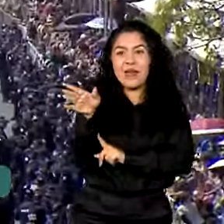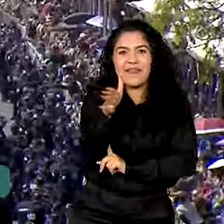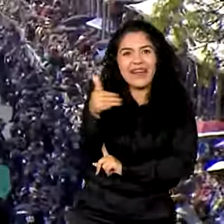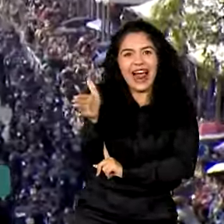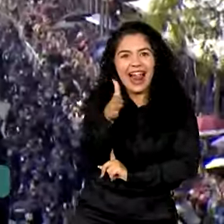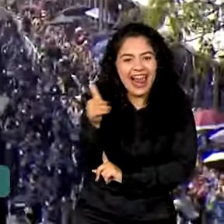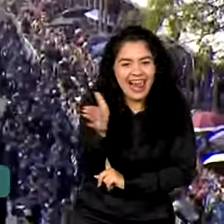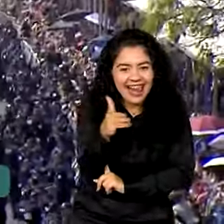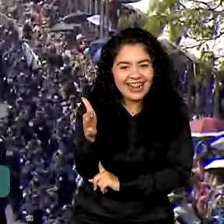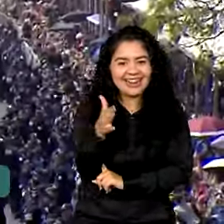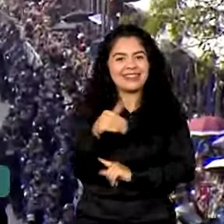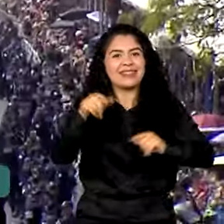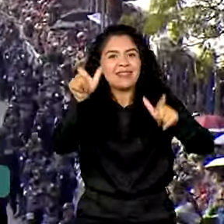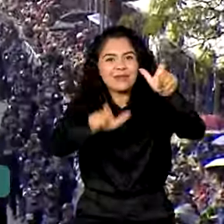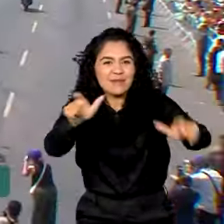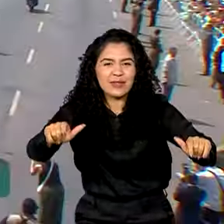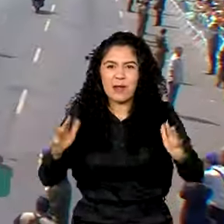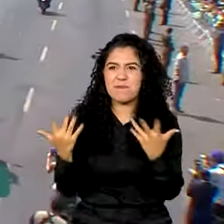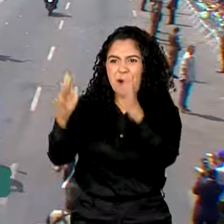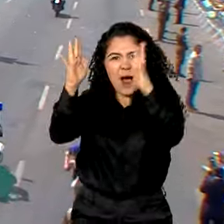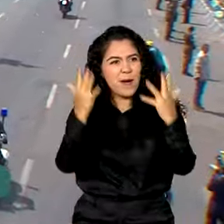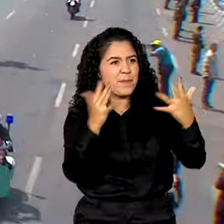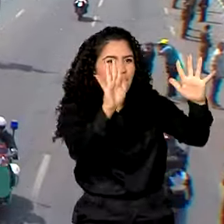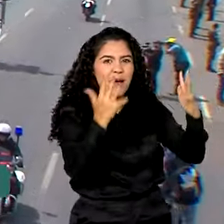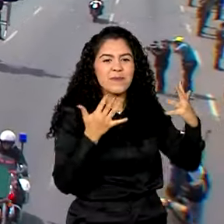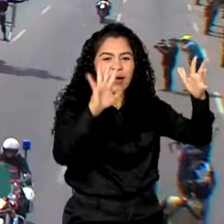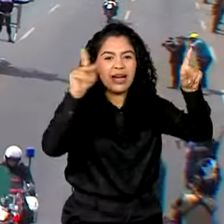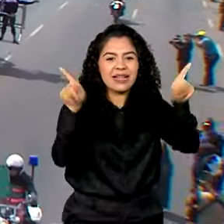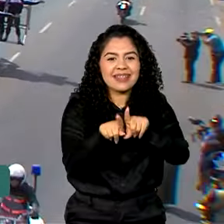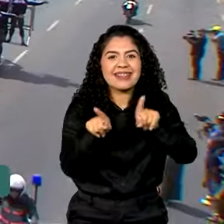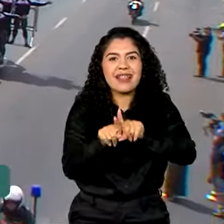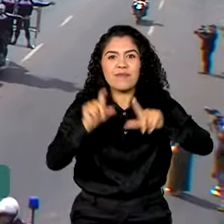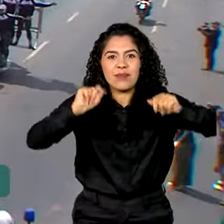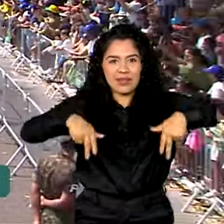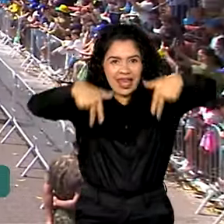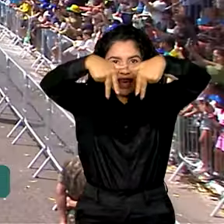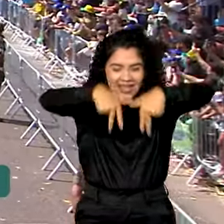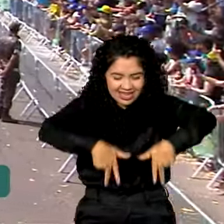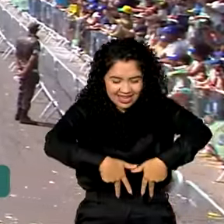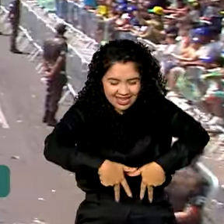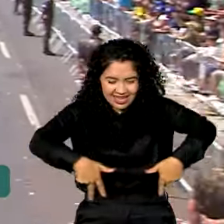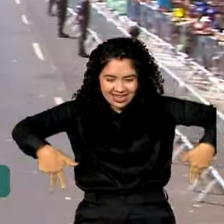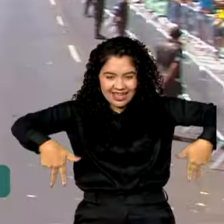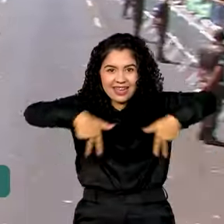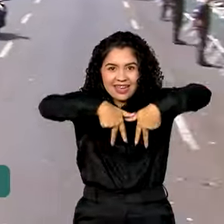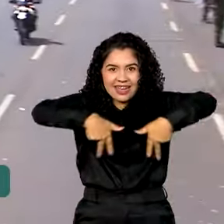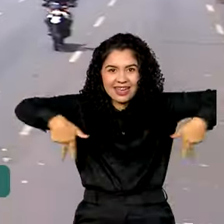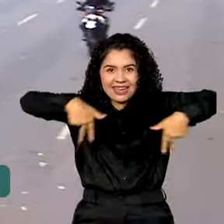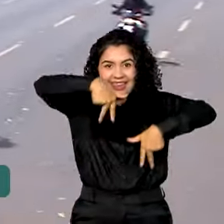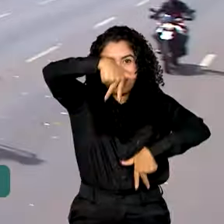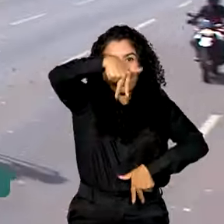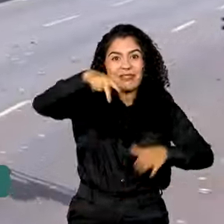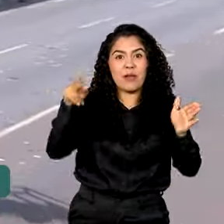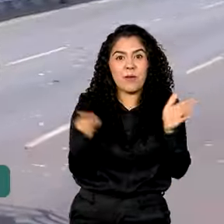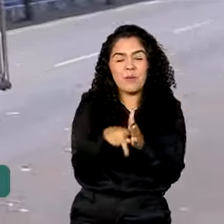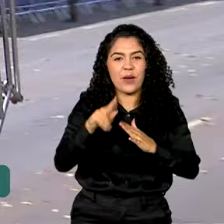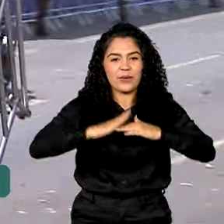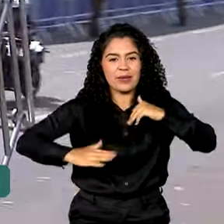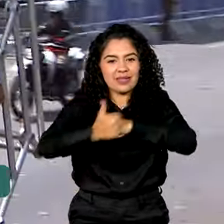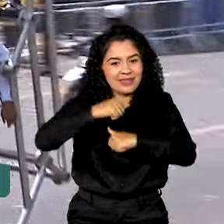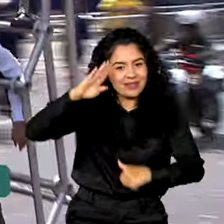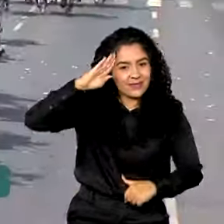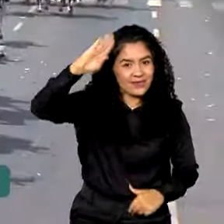o público aplaudiu também o show da pirâmide humana, formada por 24 integrantes do Batalhão de Polícia